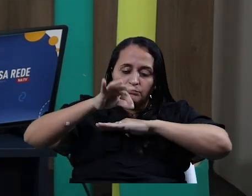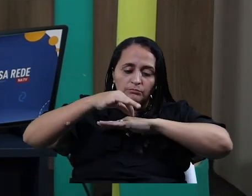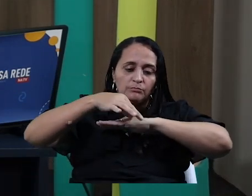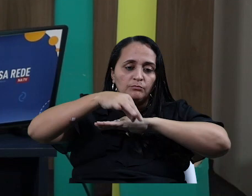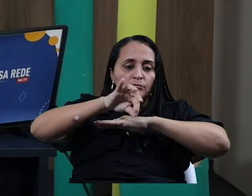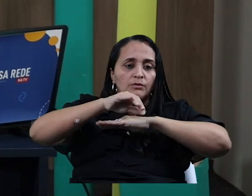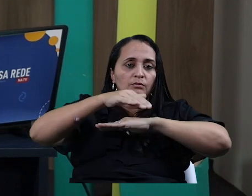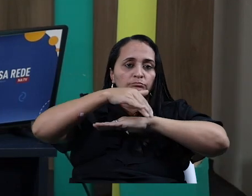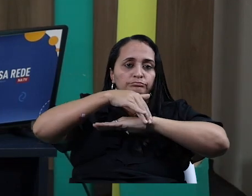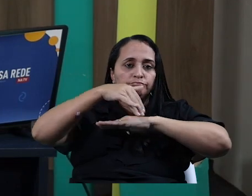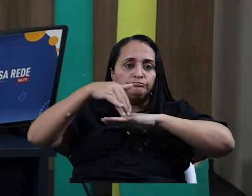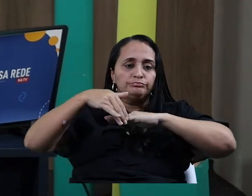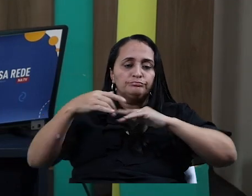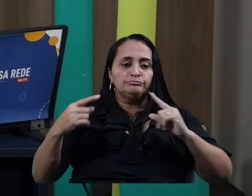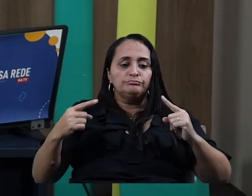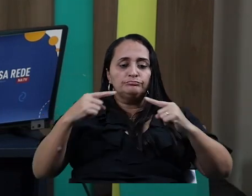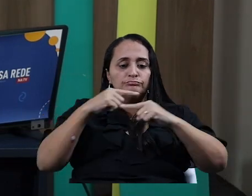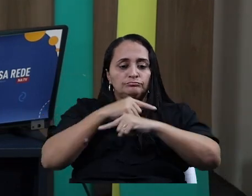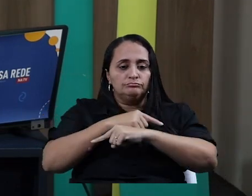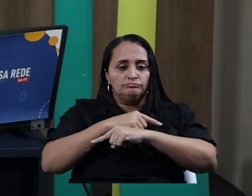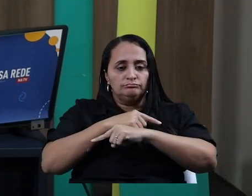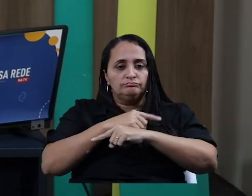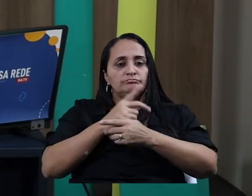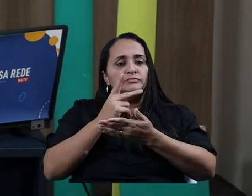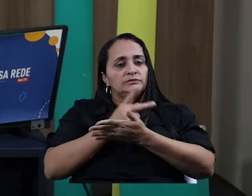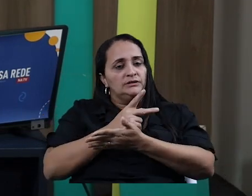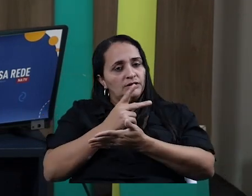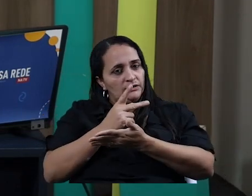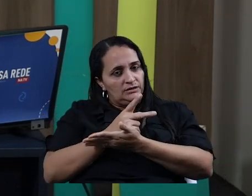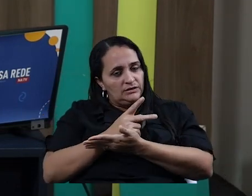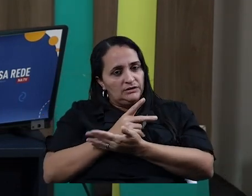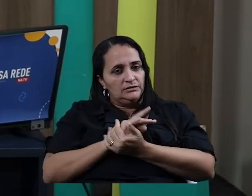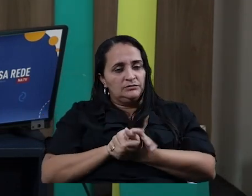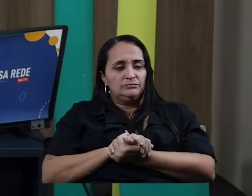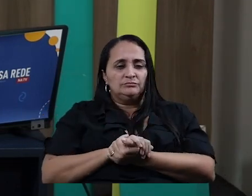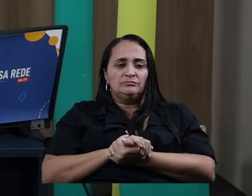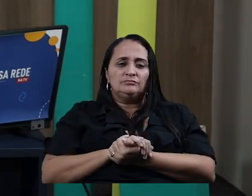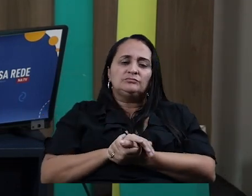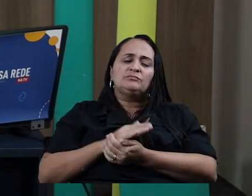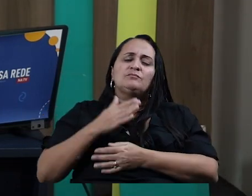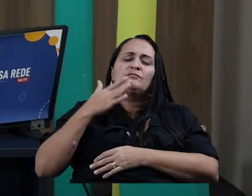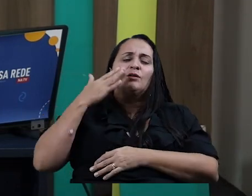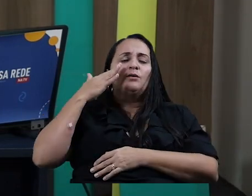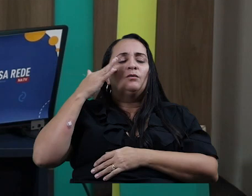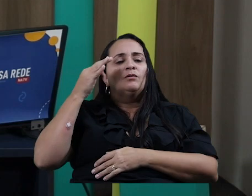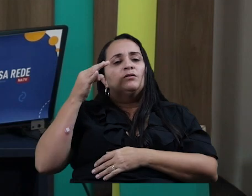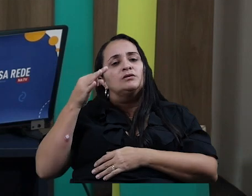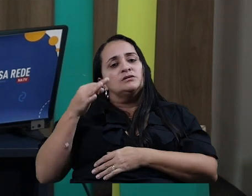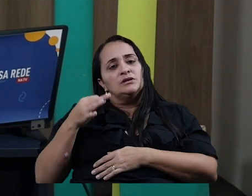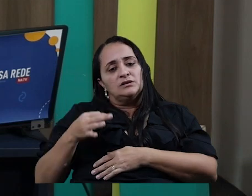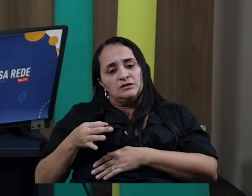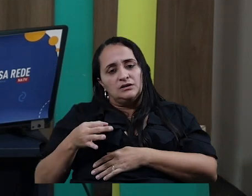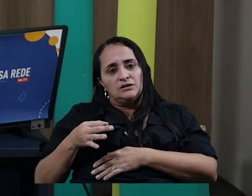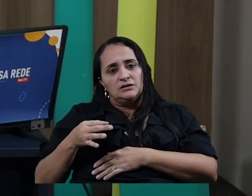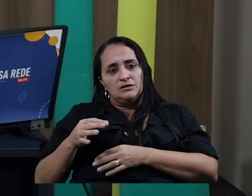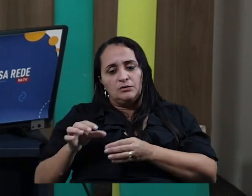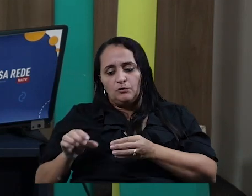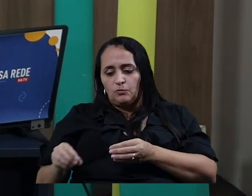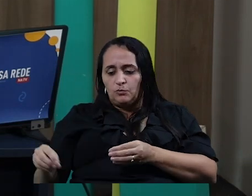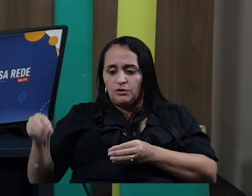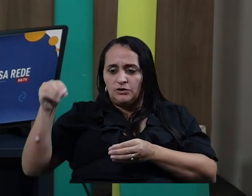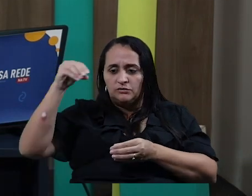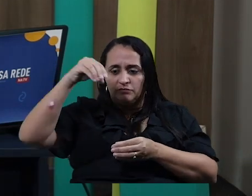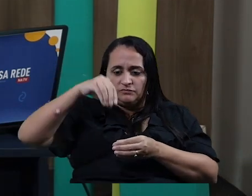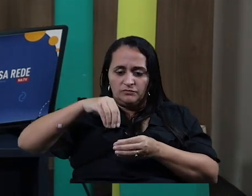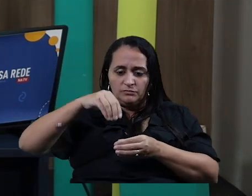lugar errado. Então, se ela colou no lugar errado, com certeza a pessoa, quando foi colocar a argolinha,